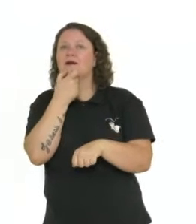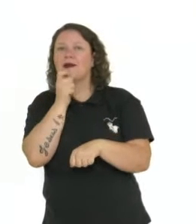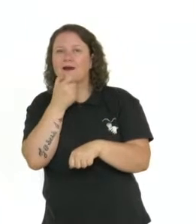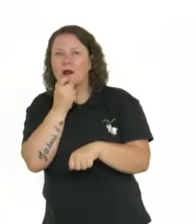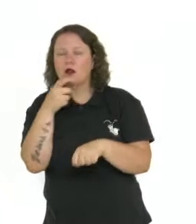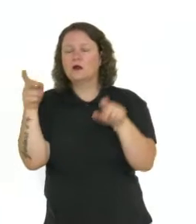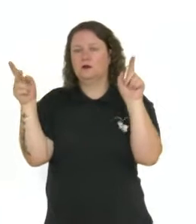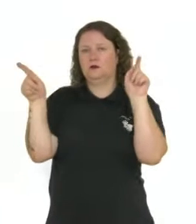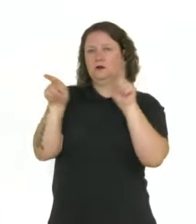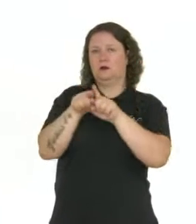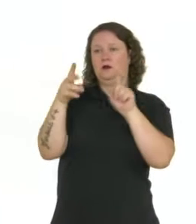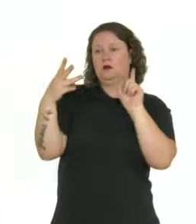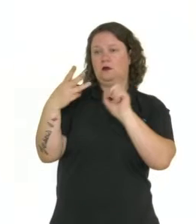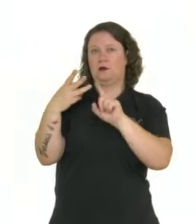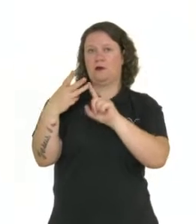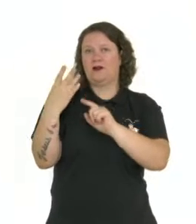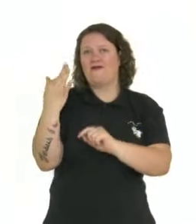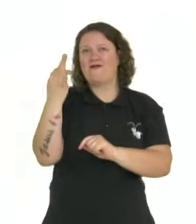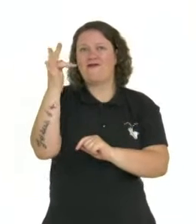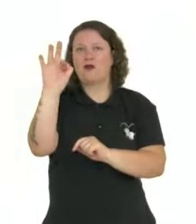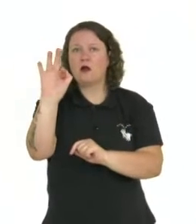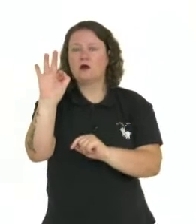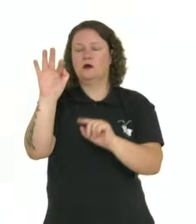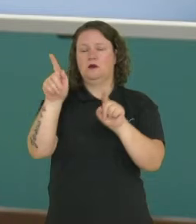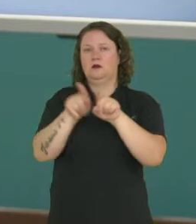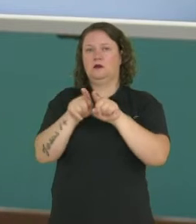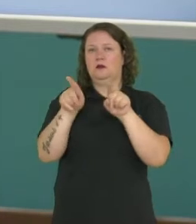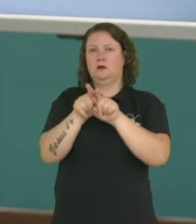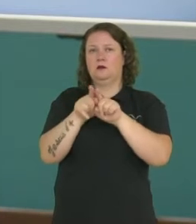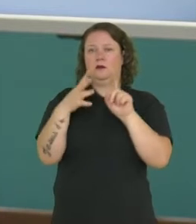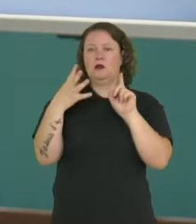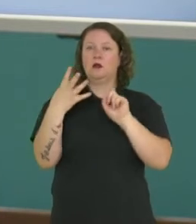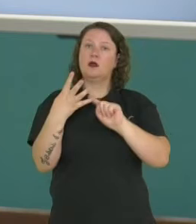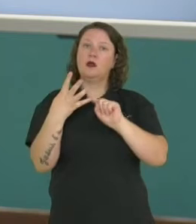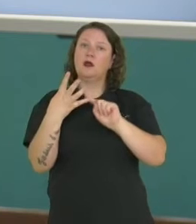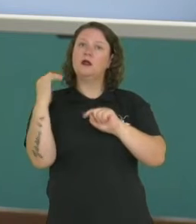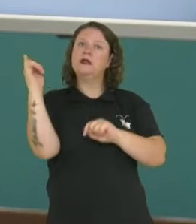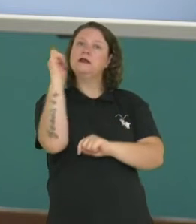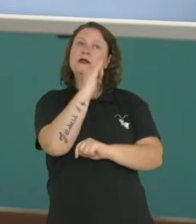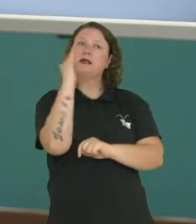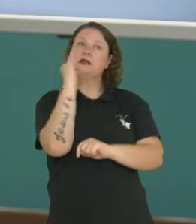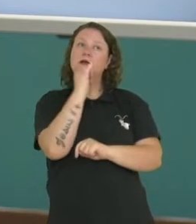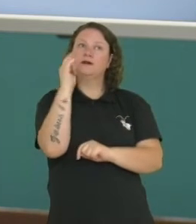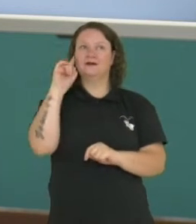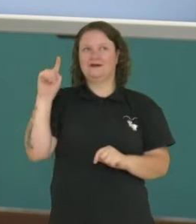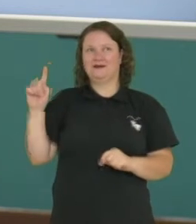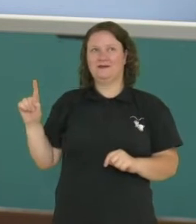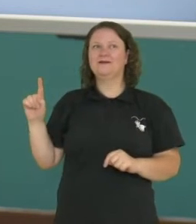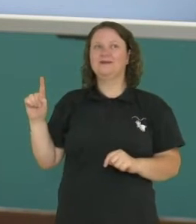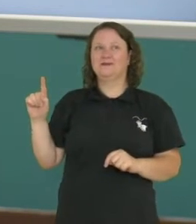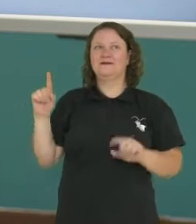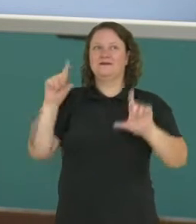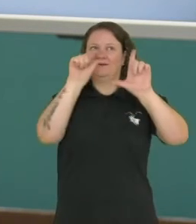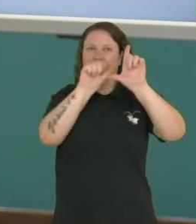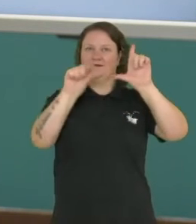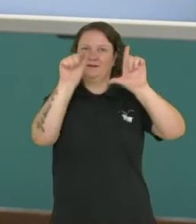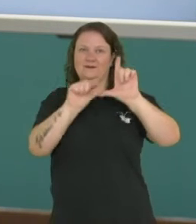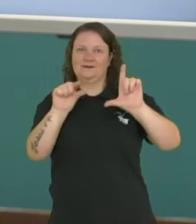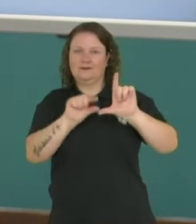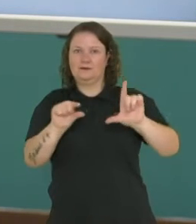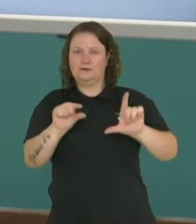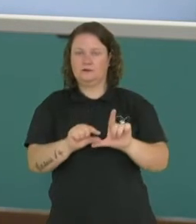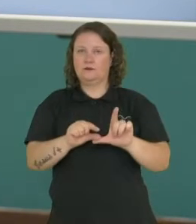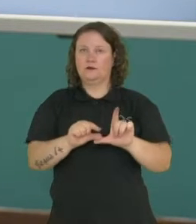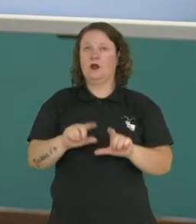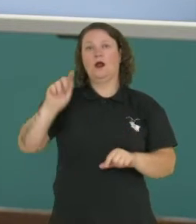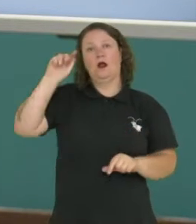aula, então, franceses, né, até italianos também, cada um está pintado de uma cor, aí você pode ver na legenda. E na África do